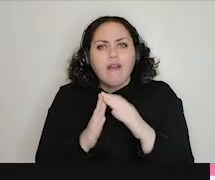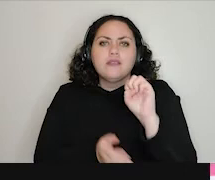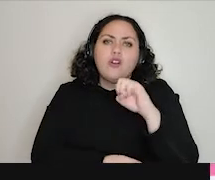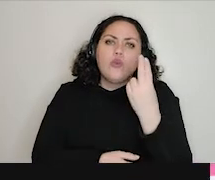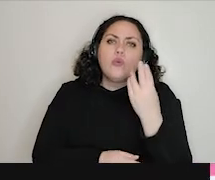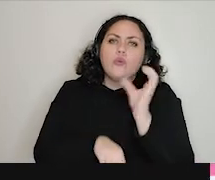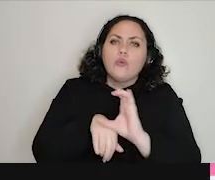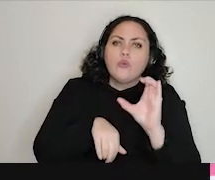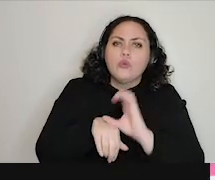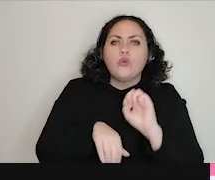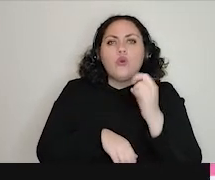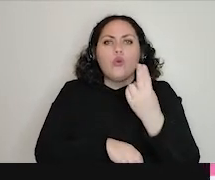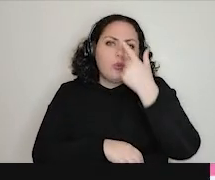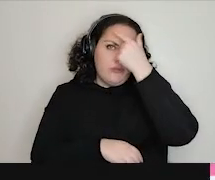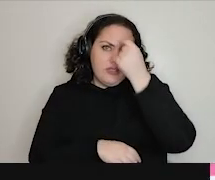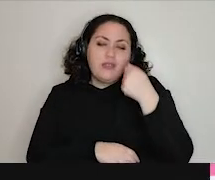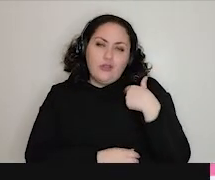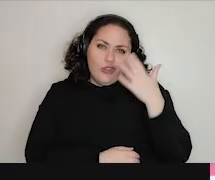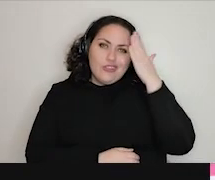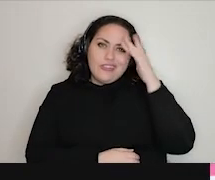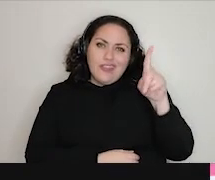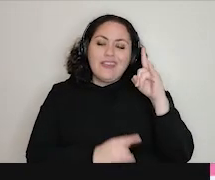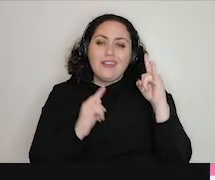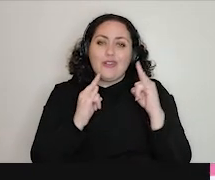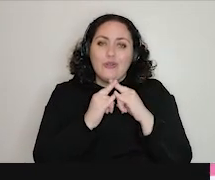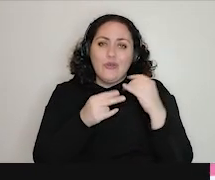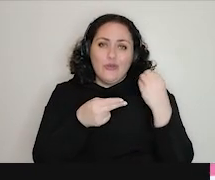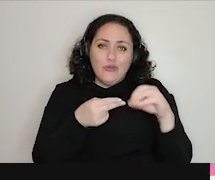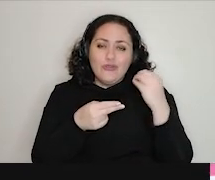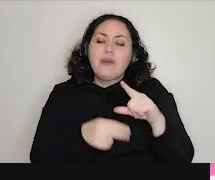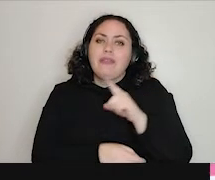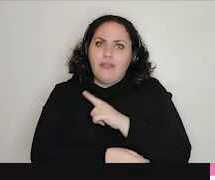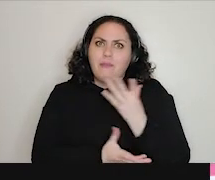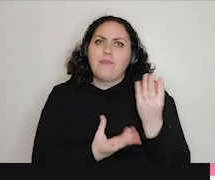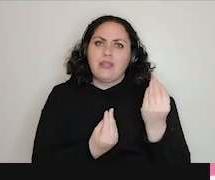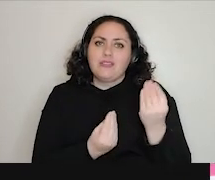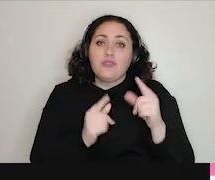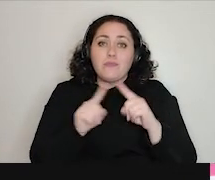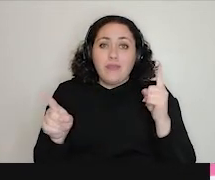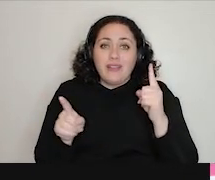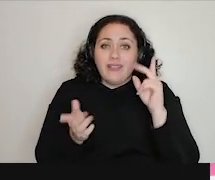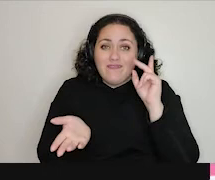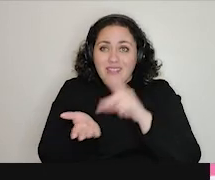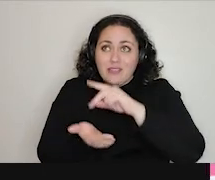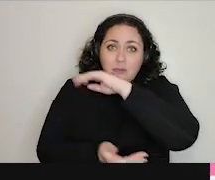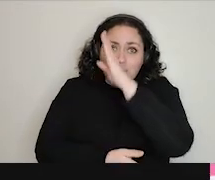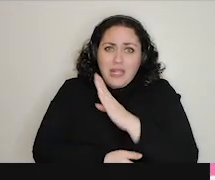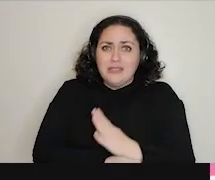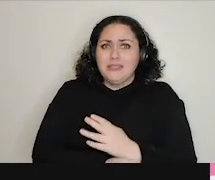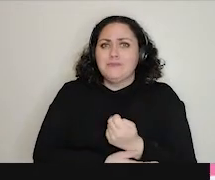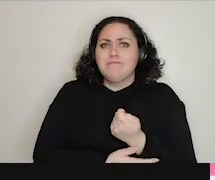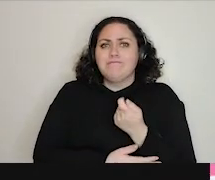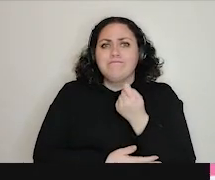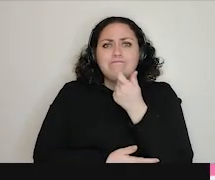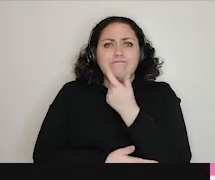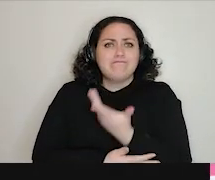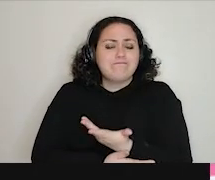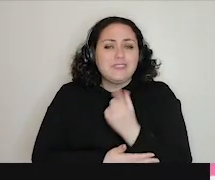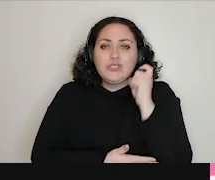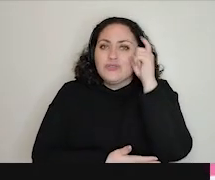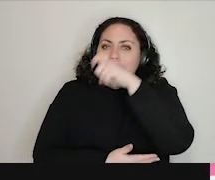curso, na sua universidade? Na fundação eu sei que tem bastante, e eu fico muito feliz por conta disso, mas na realidade nacional isso está muito